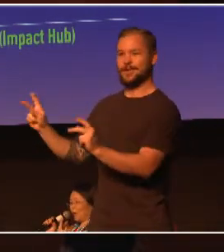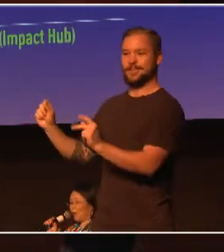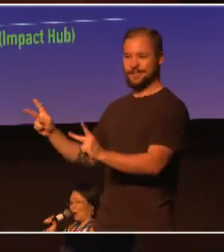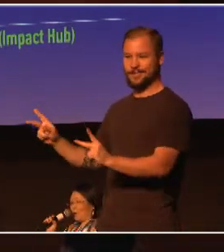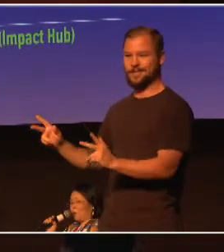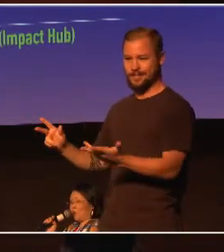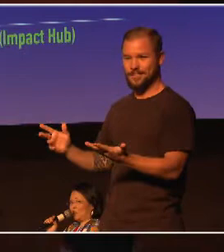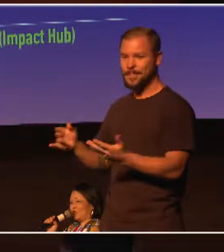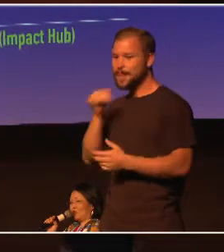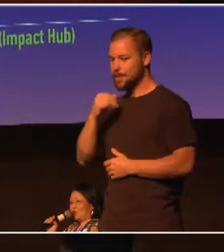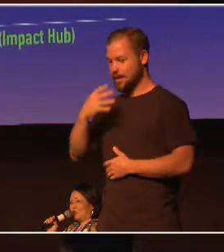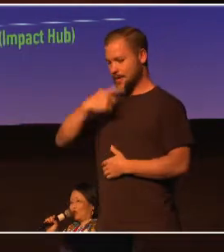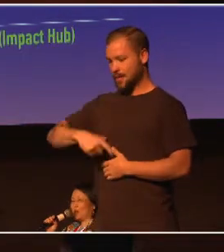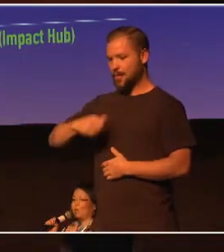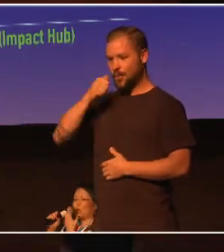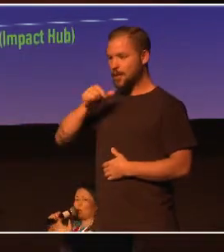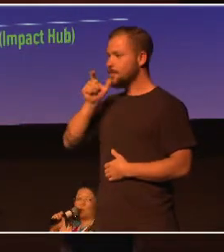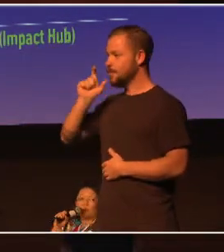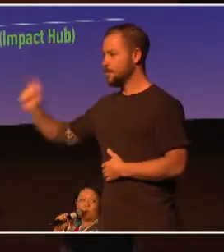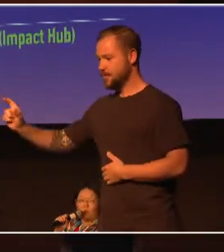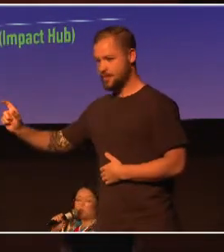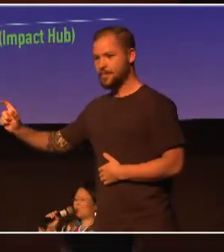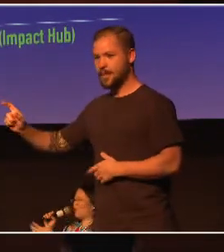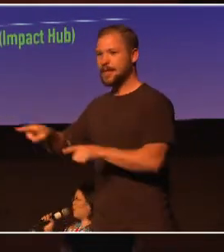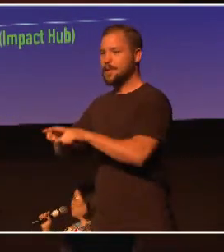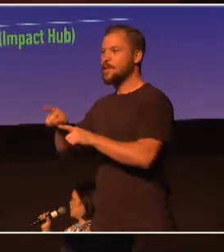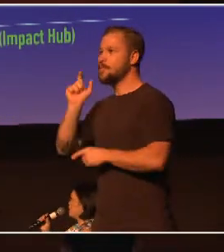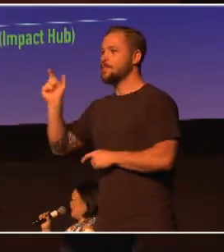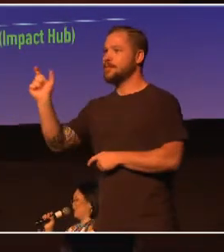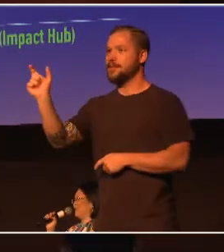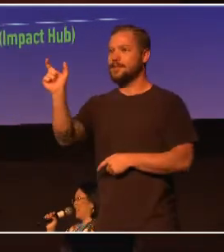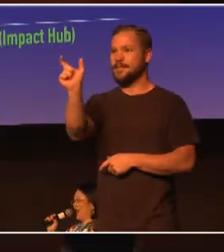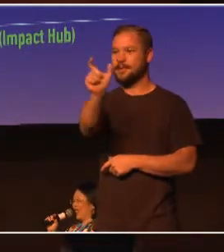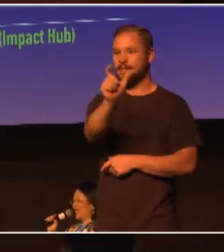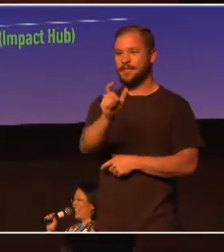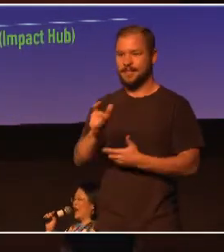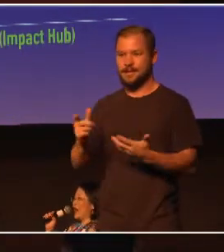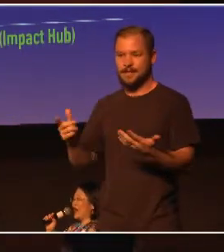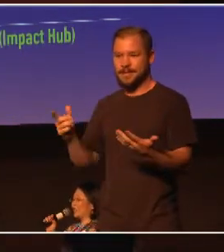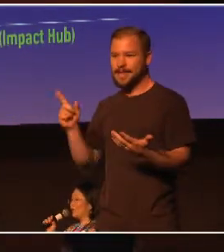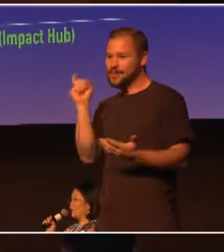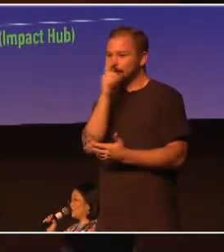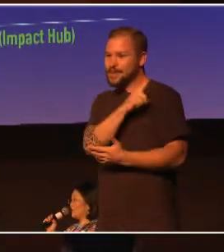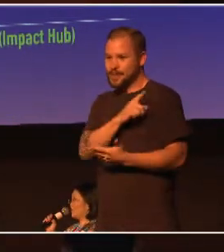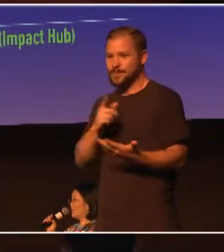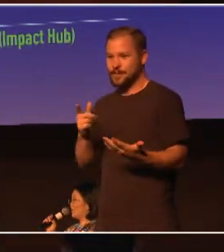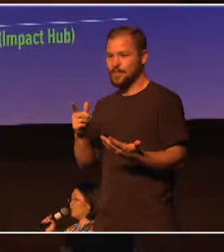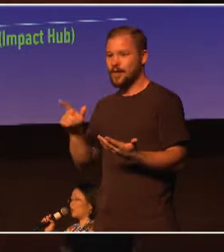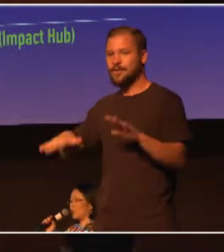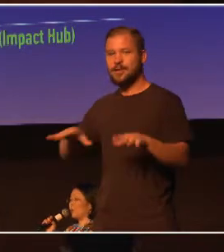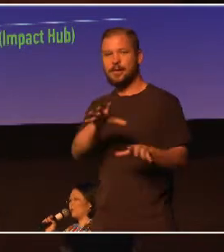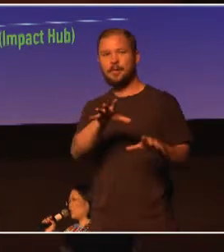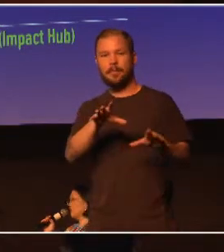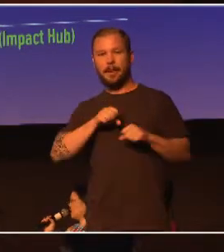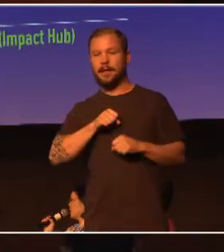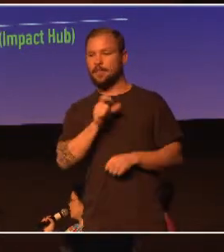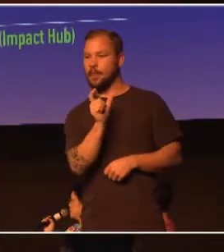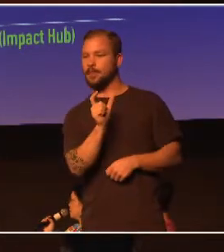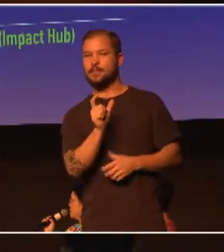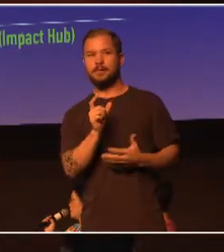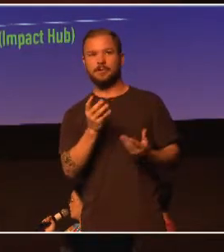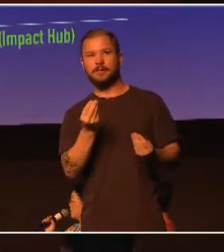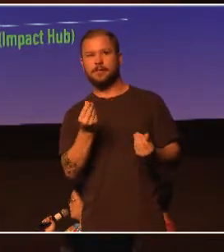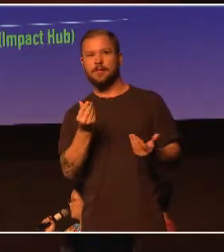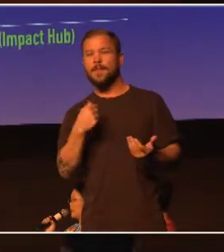mulher falar para homens, né, falarem para outros homens como incluir mais mulheres. É difícil. E eu vejo poucos homens